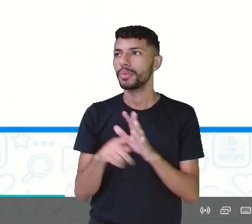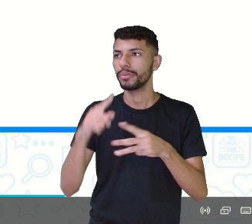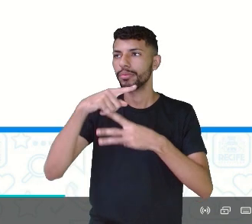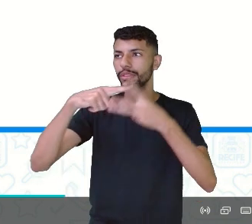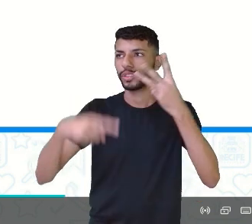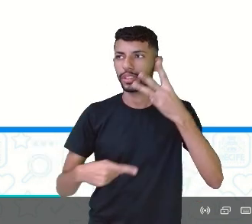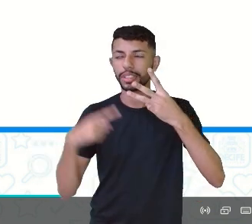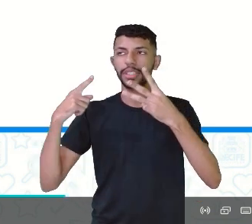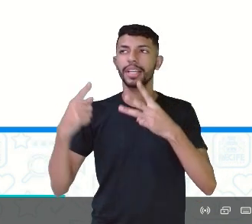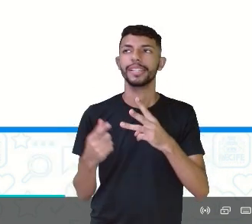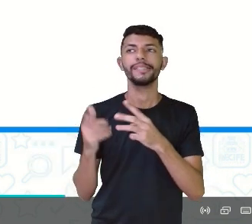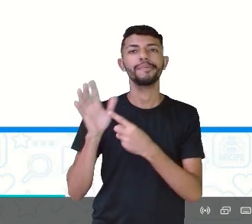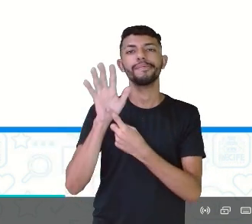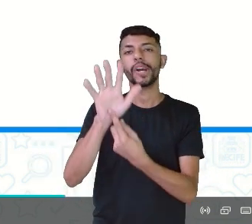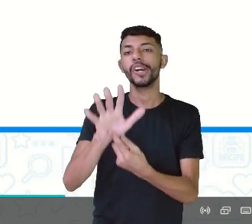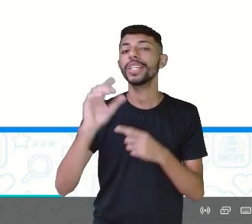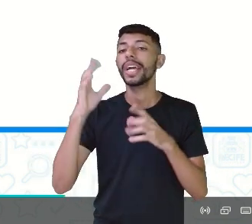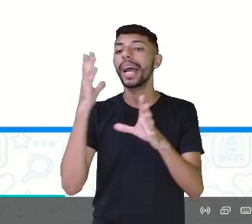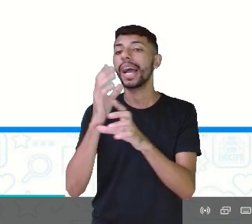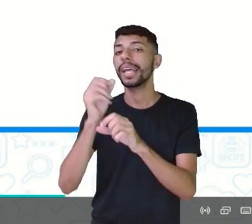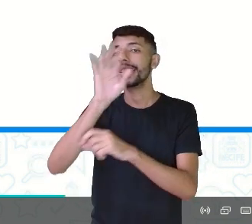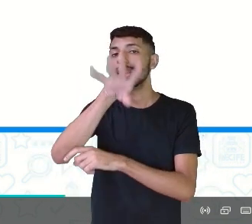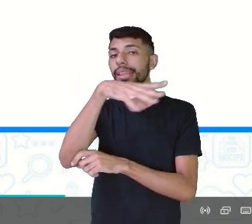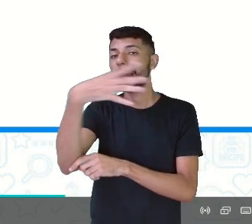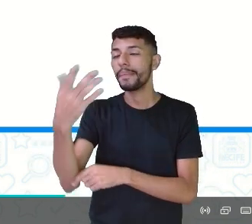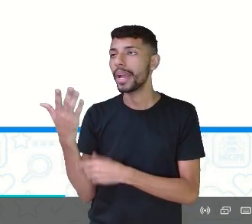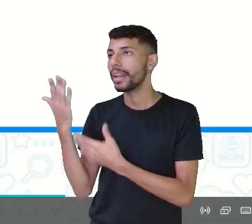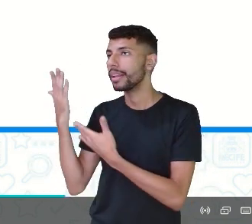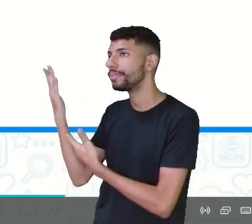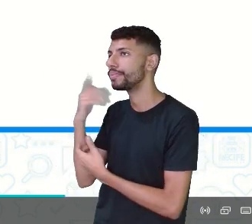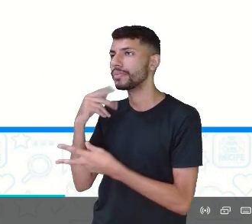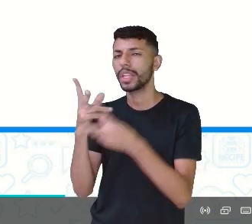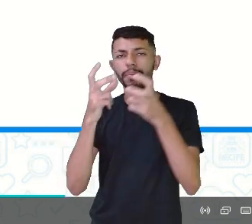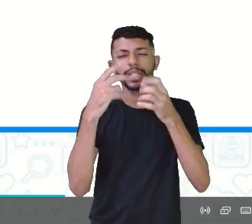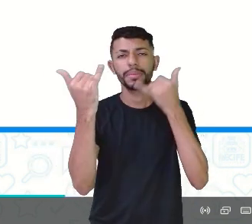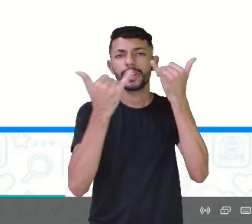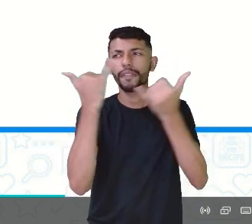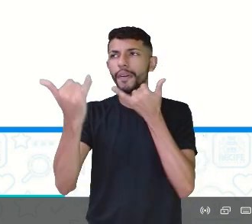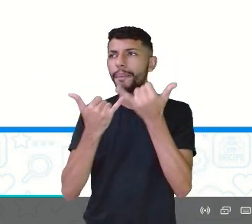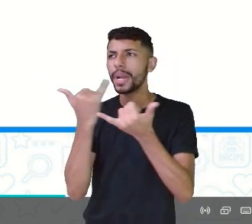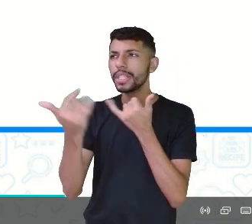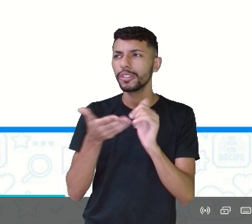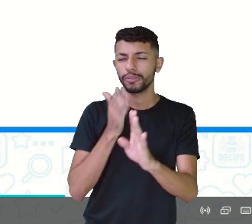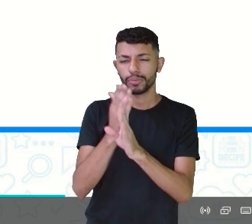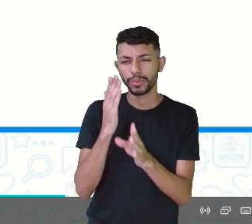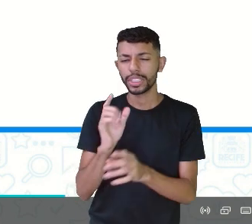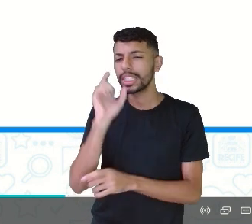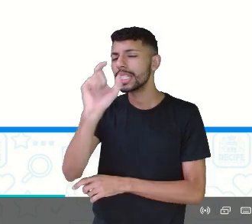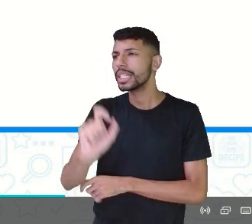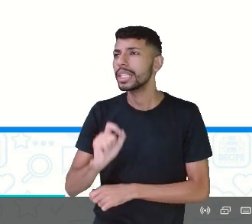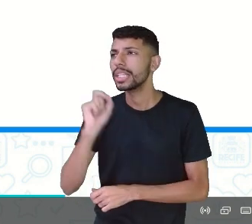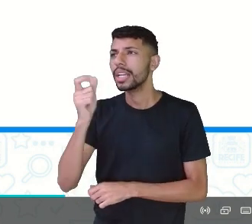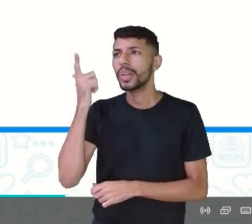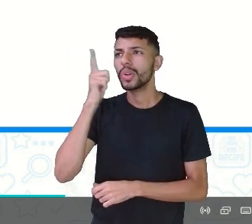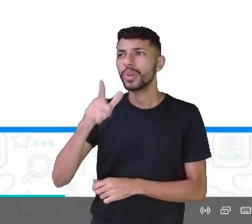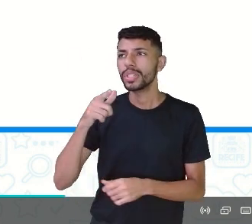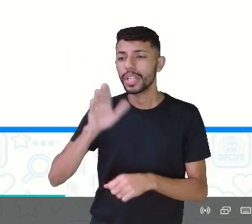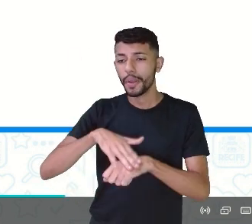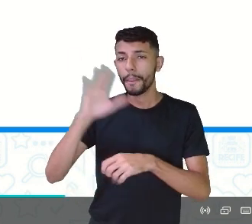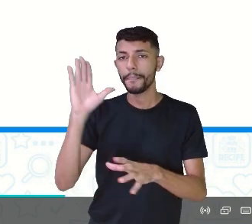na tabela a seguir. Observando as informações encontradas, quem